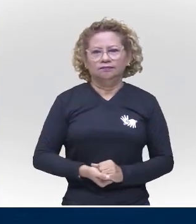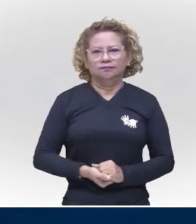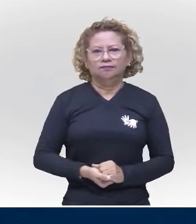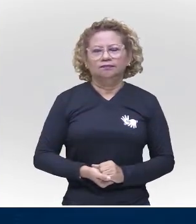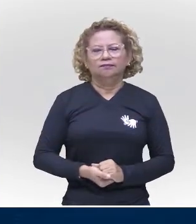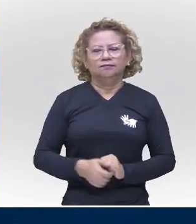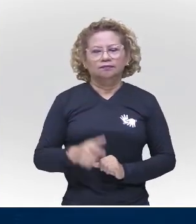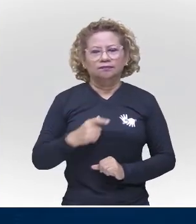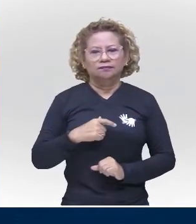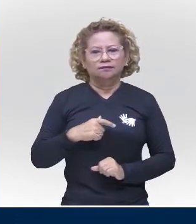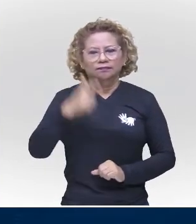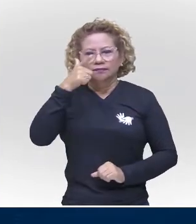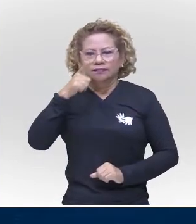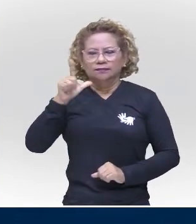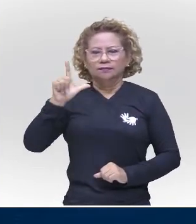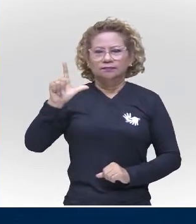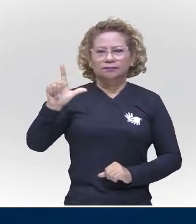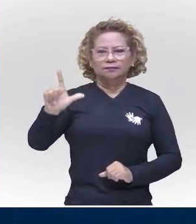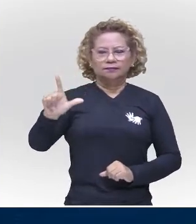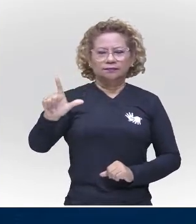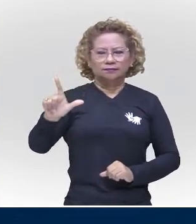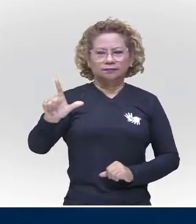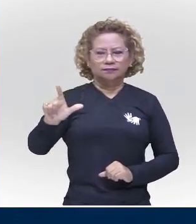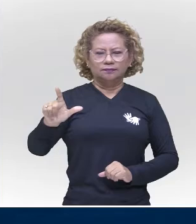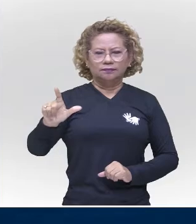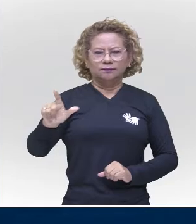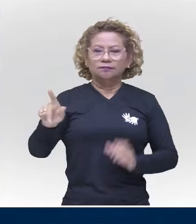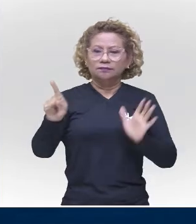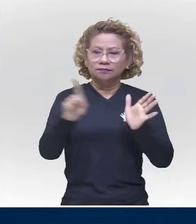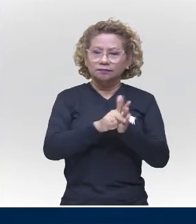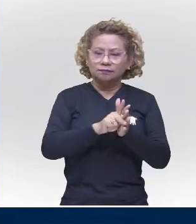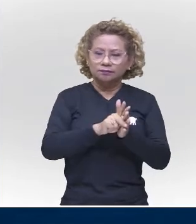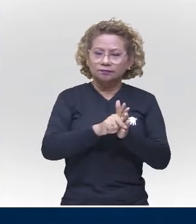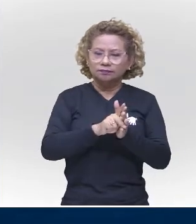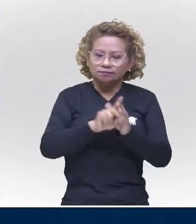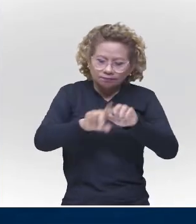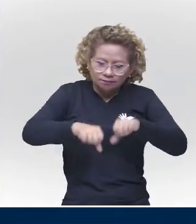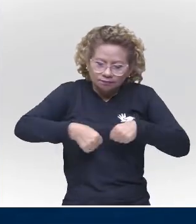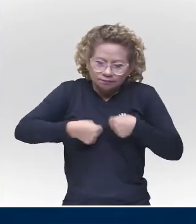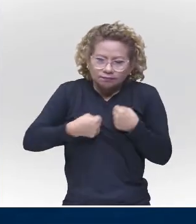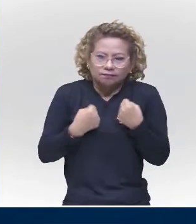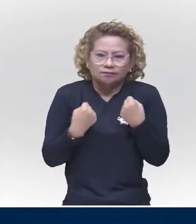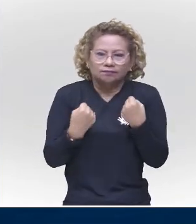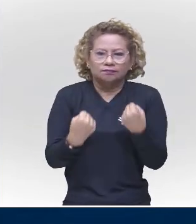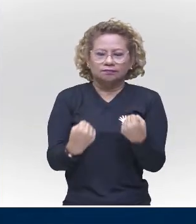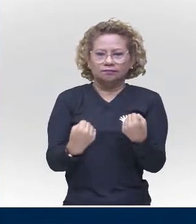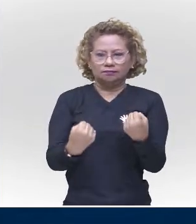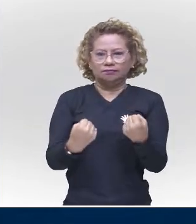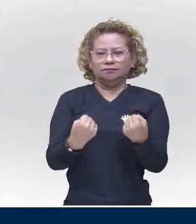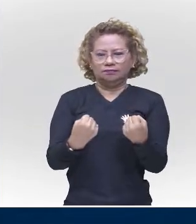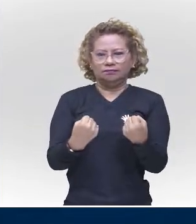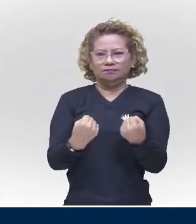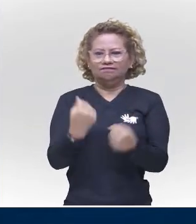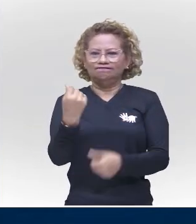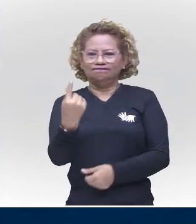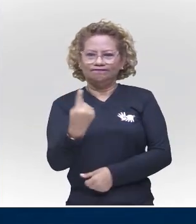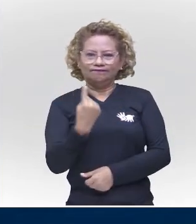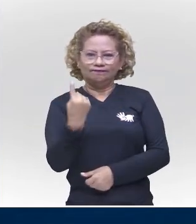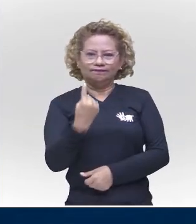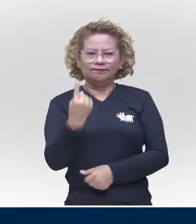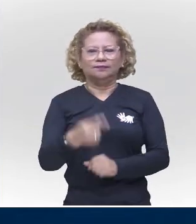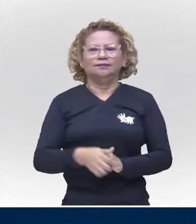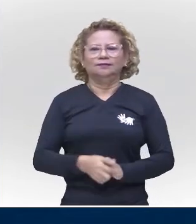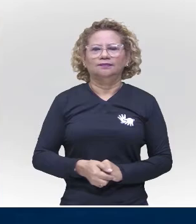a vitória, ela sempre vai depender do seu próprio esforço, ou seja, do esforço desse atleta que está